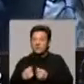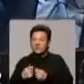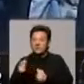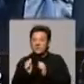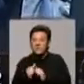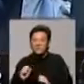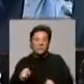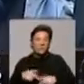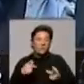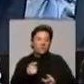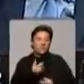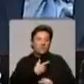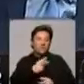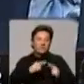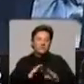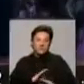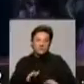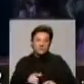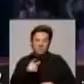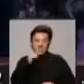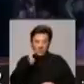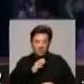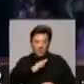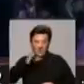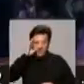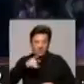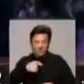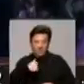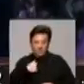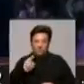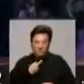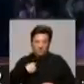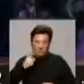Social, sejam dívidas fiscais. Os senhores querem saber, e nós